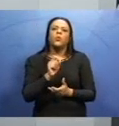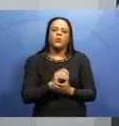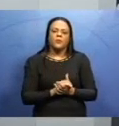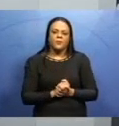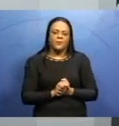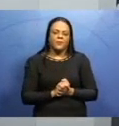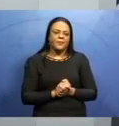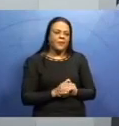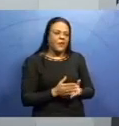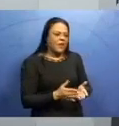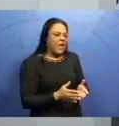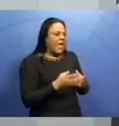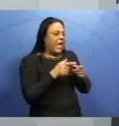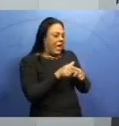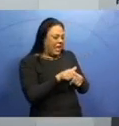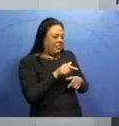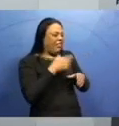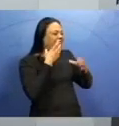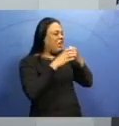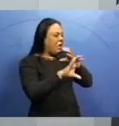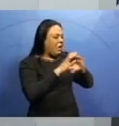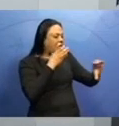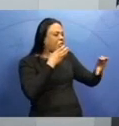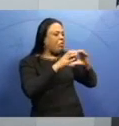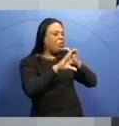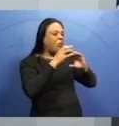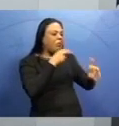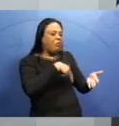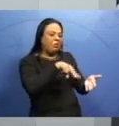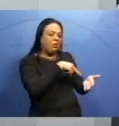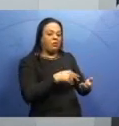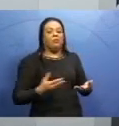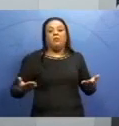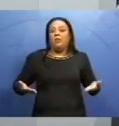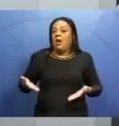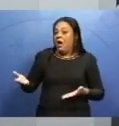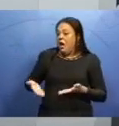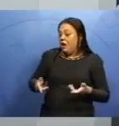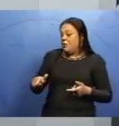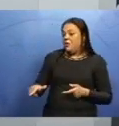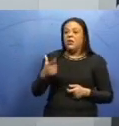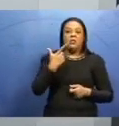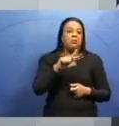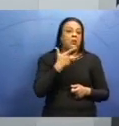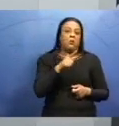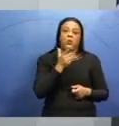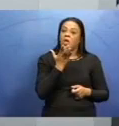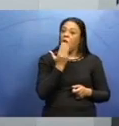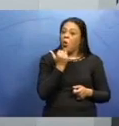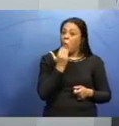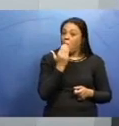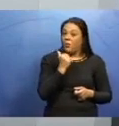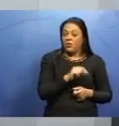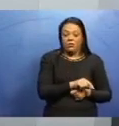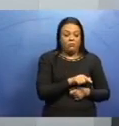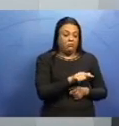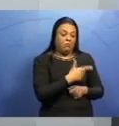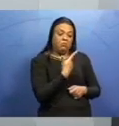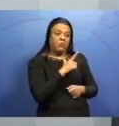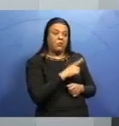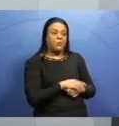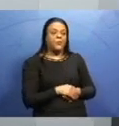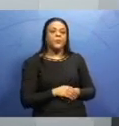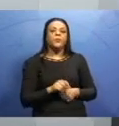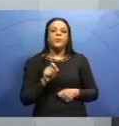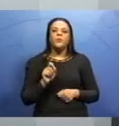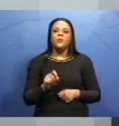Então, ela não cantou e dançou o tempo todo? Então, agora fica sem a comida. A